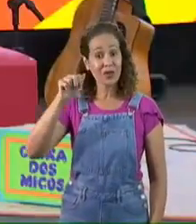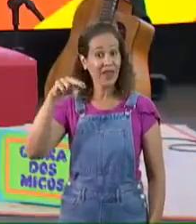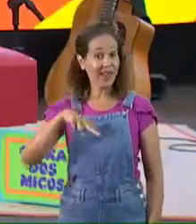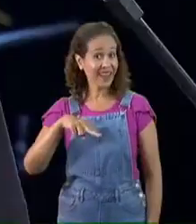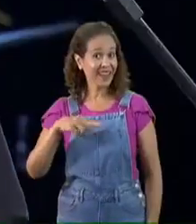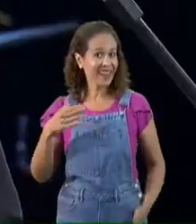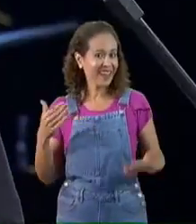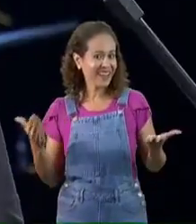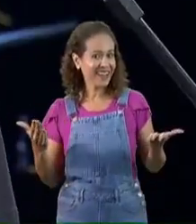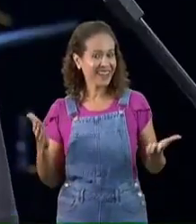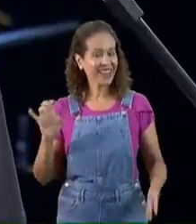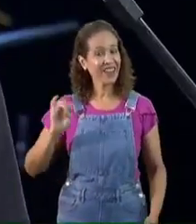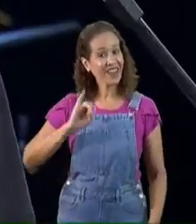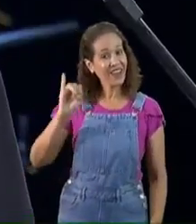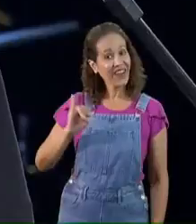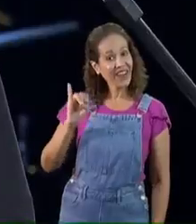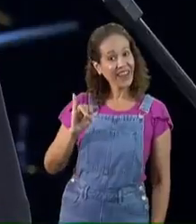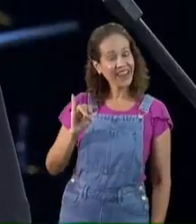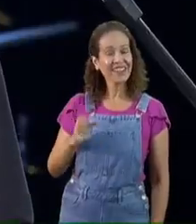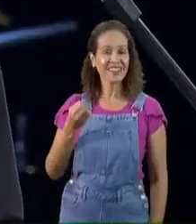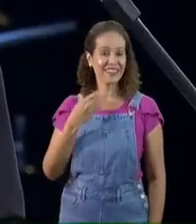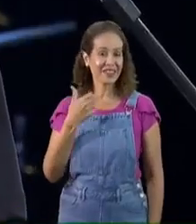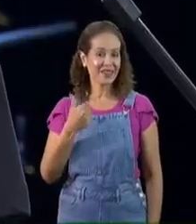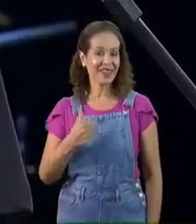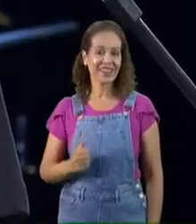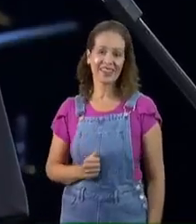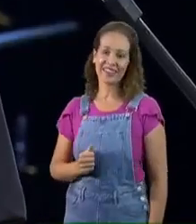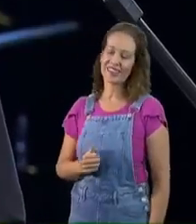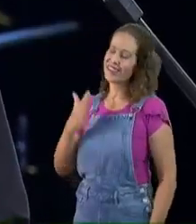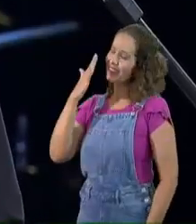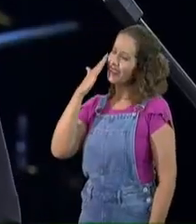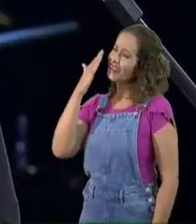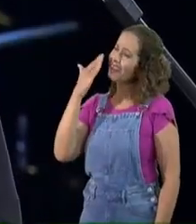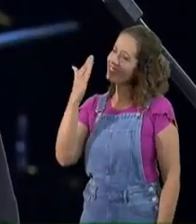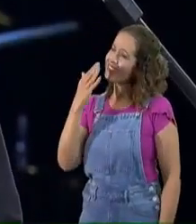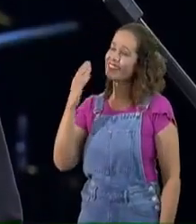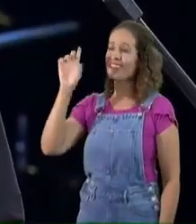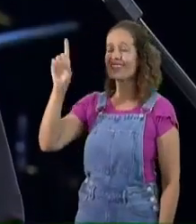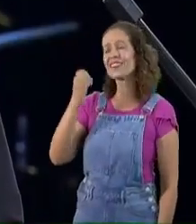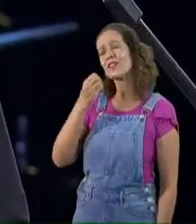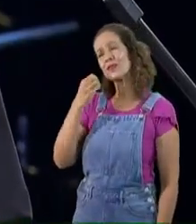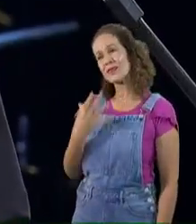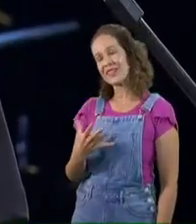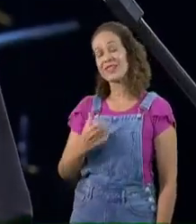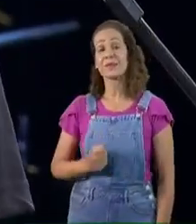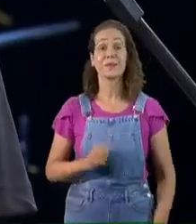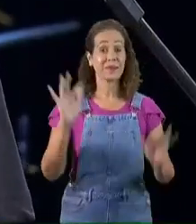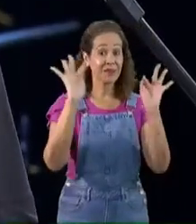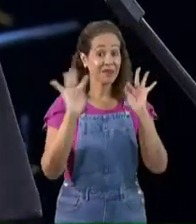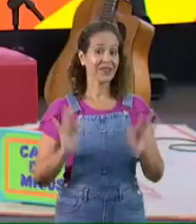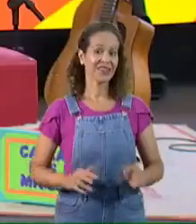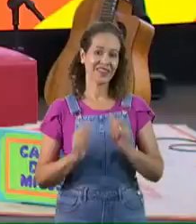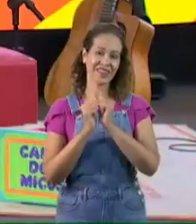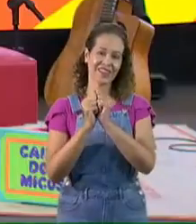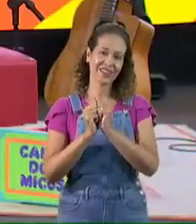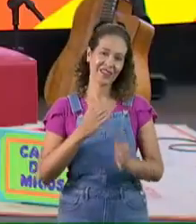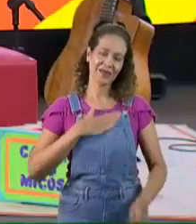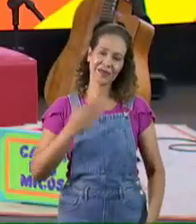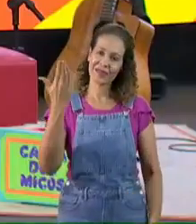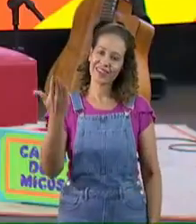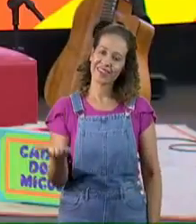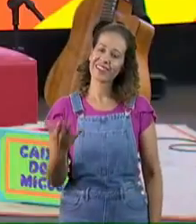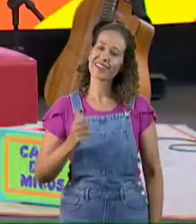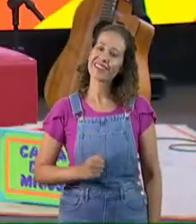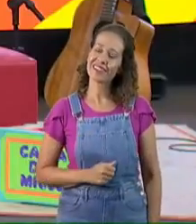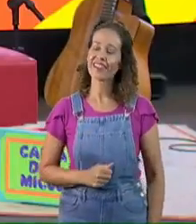tio Olá, tia Luan. Marina. Tudo muito bom? Obrigado. Tudo jóia, graças a Deus. Ai, tô tão feliz de ter você aqui comigo, né? Realmente. Ai,